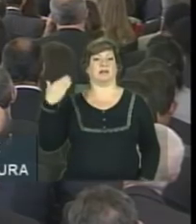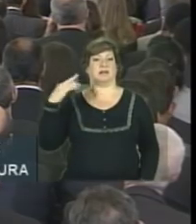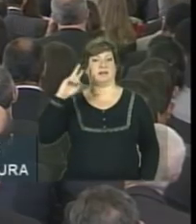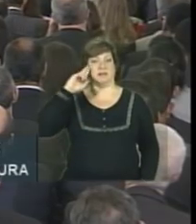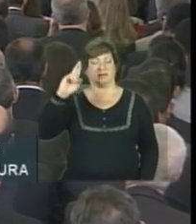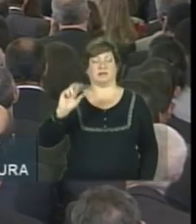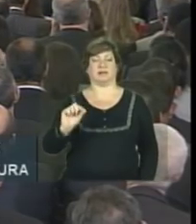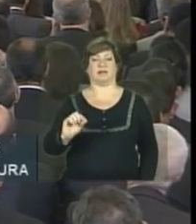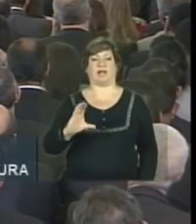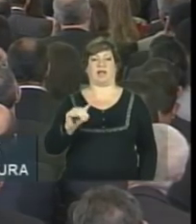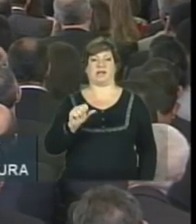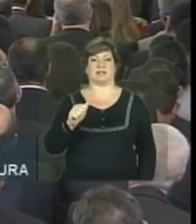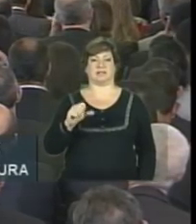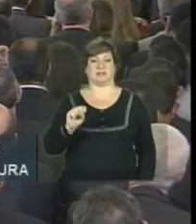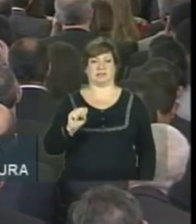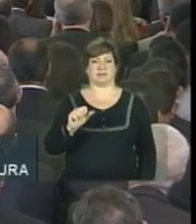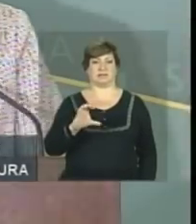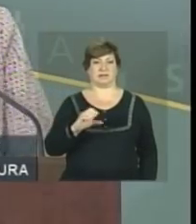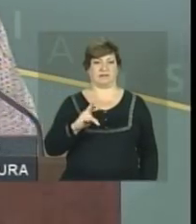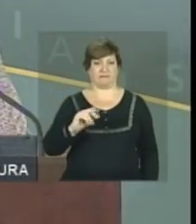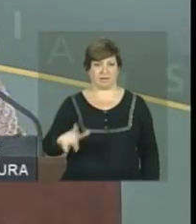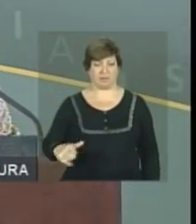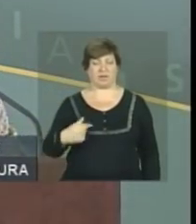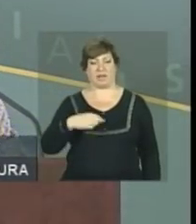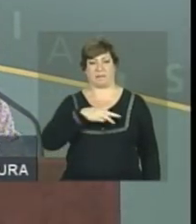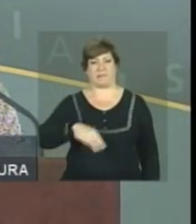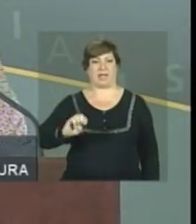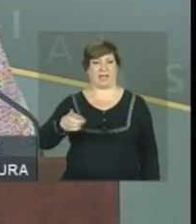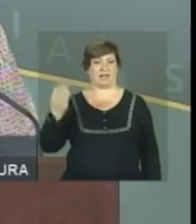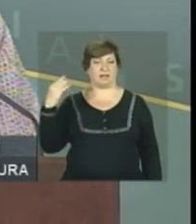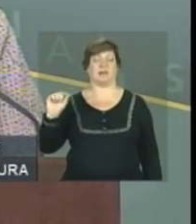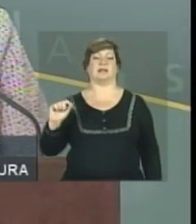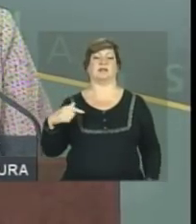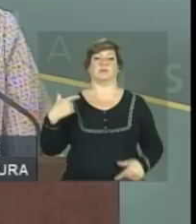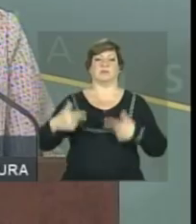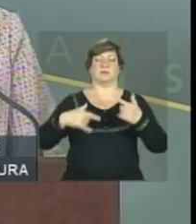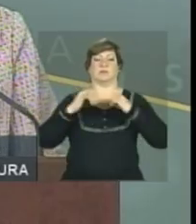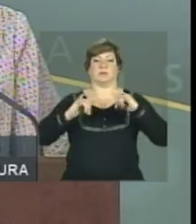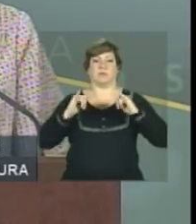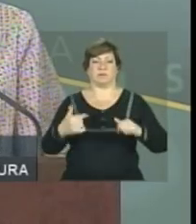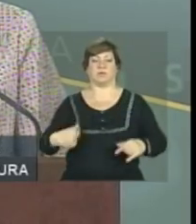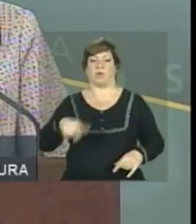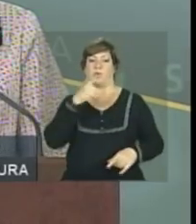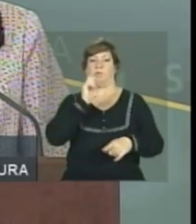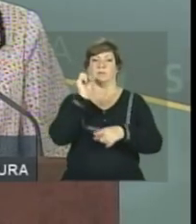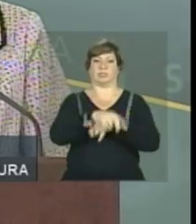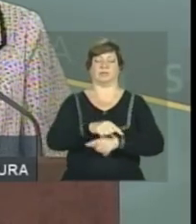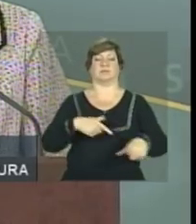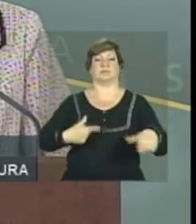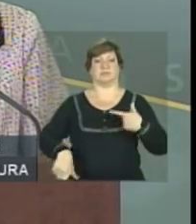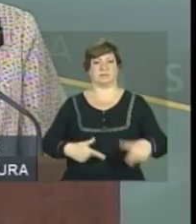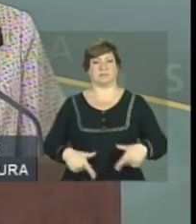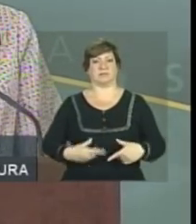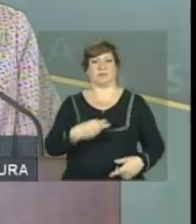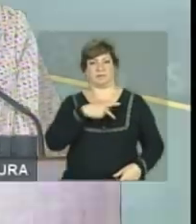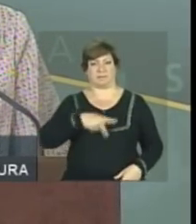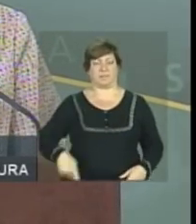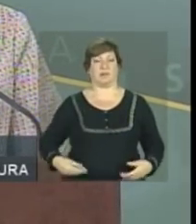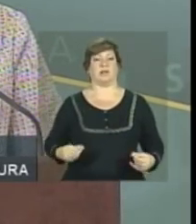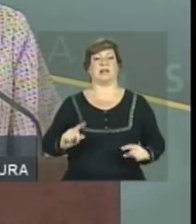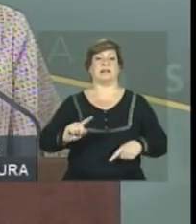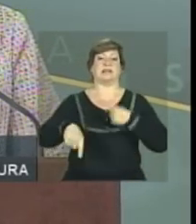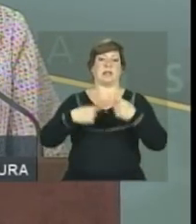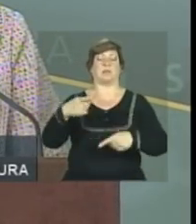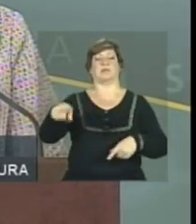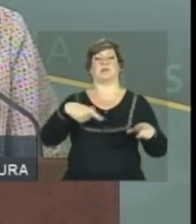chefe da Casa Civil, na campanha que nos trouxe ao poder, e depois disso, nos cargos que